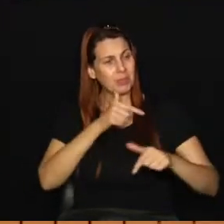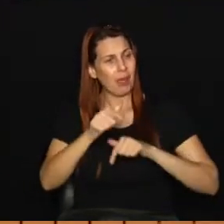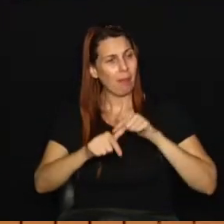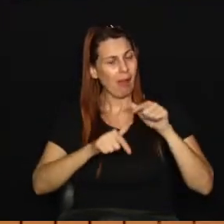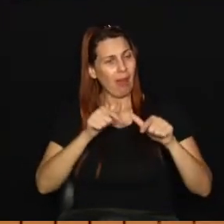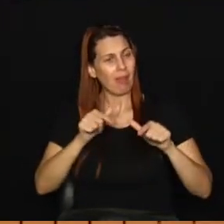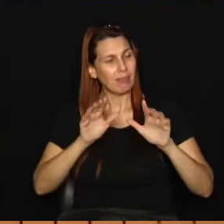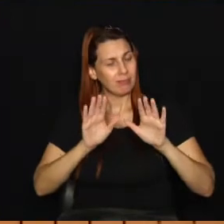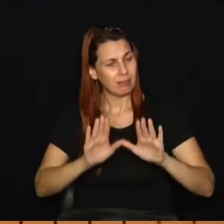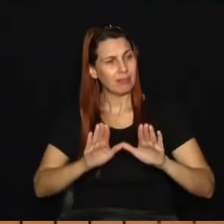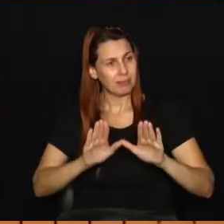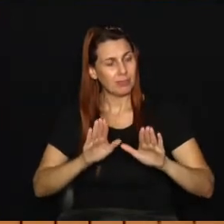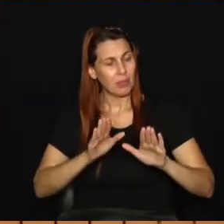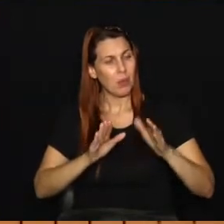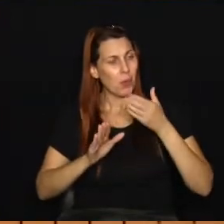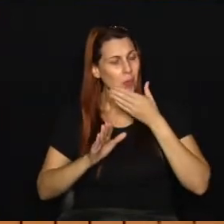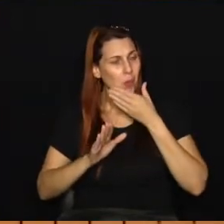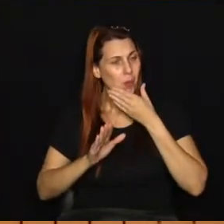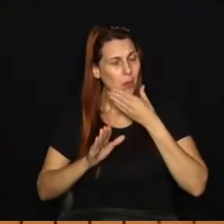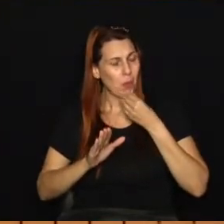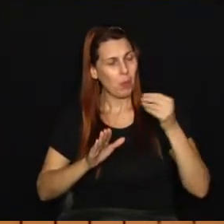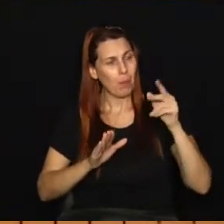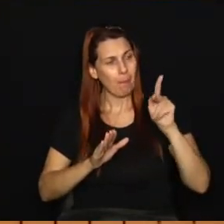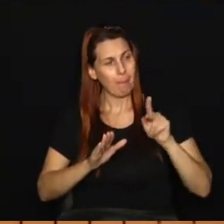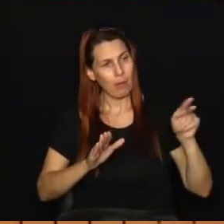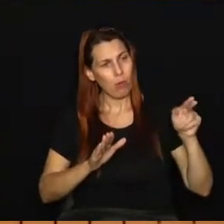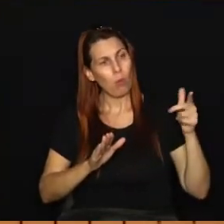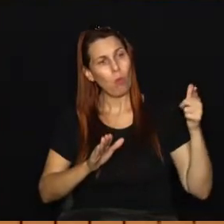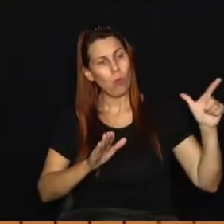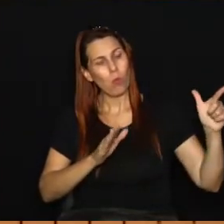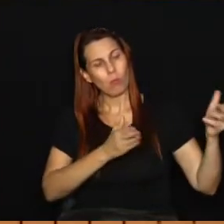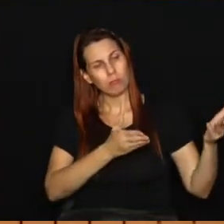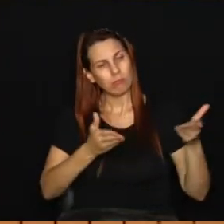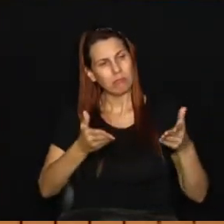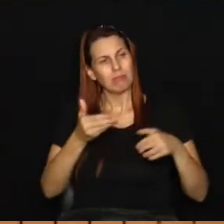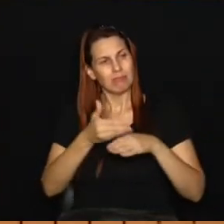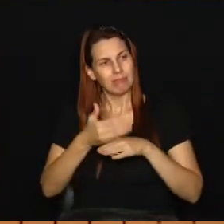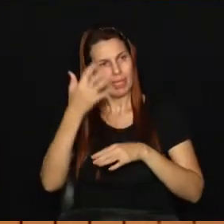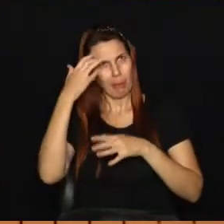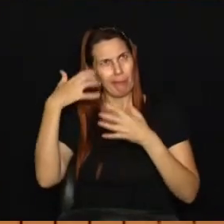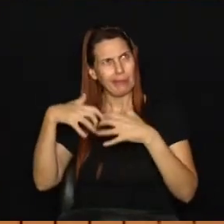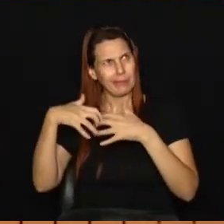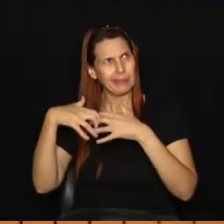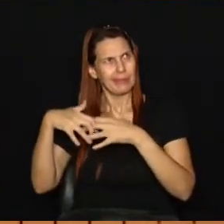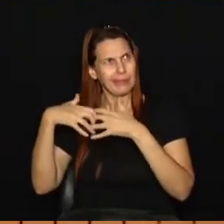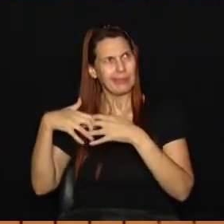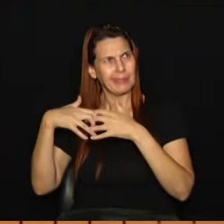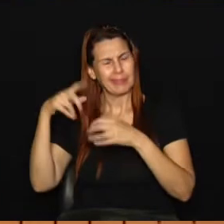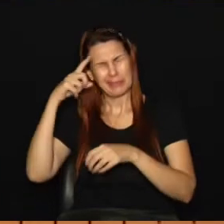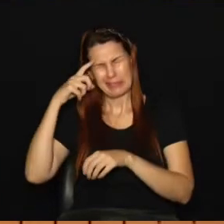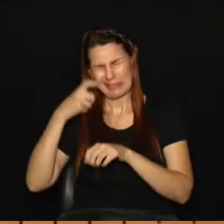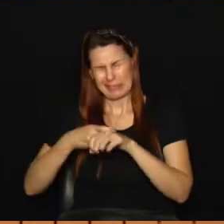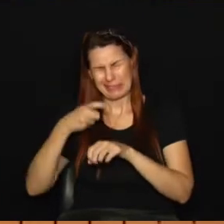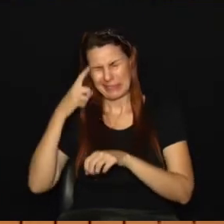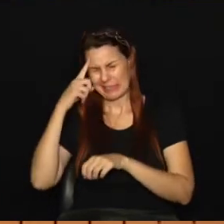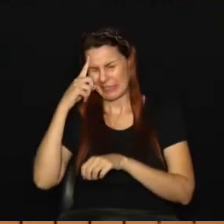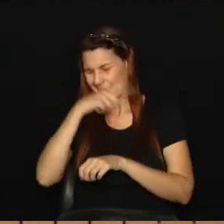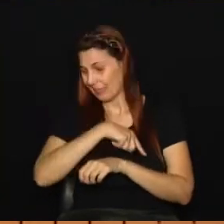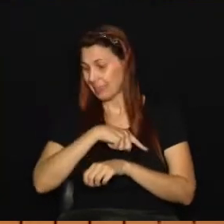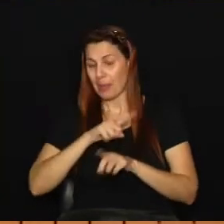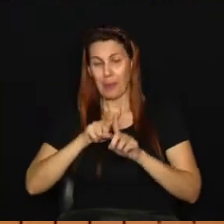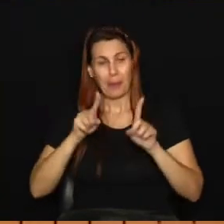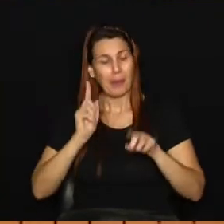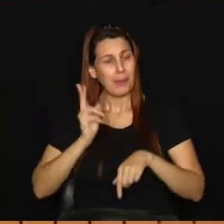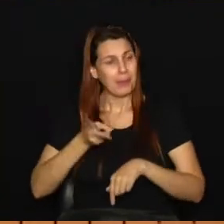outro está lá, continua, né, quebrando a cabeça também. quebrando a cabeça também. Mas está